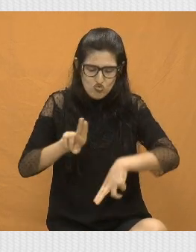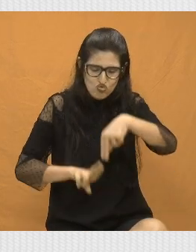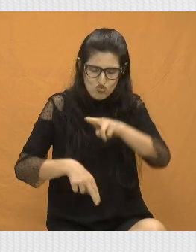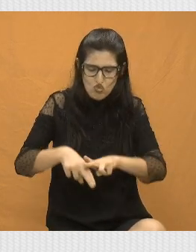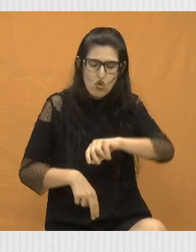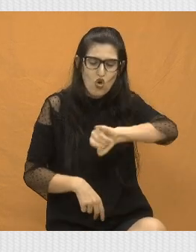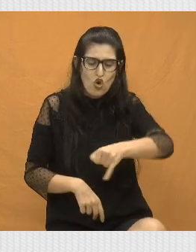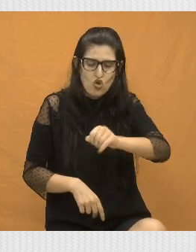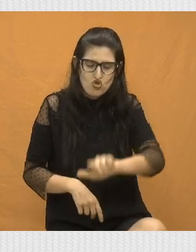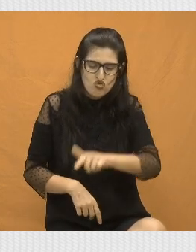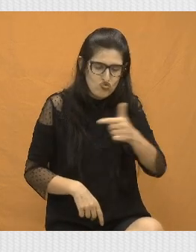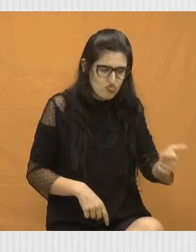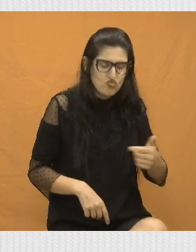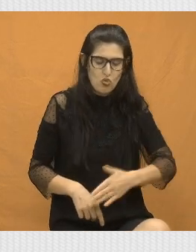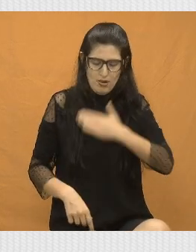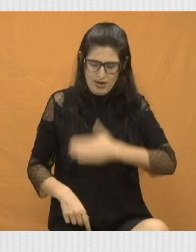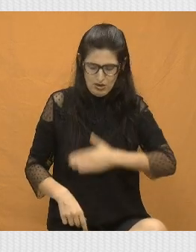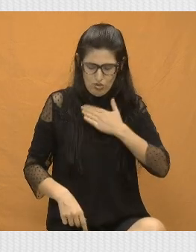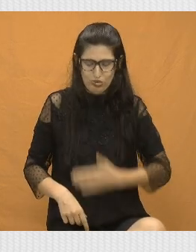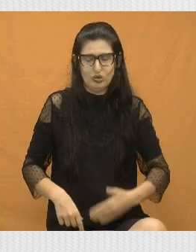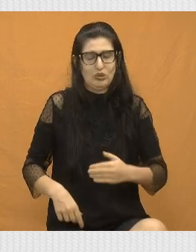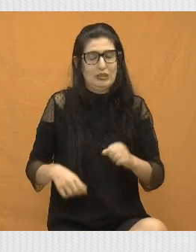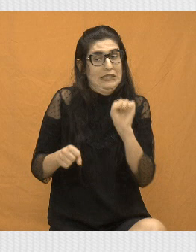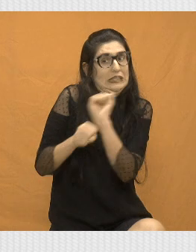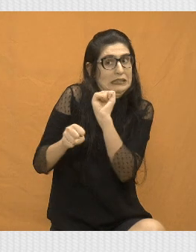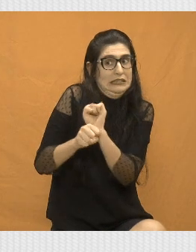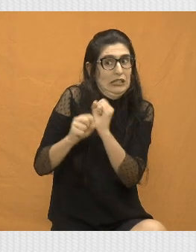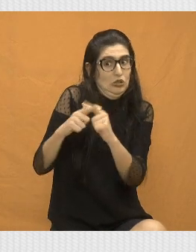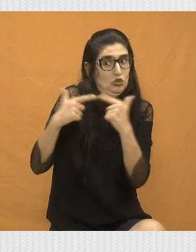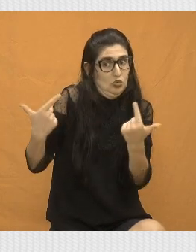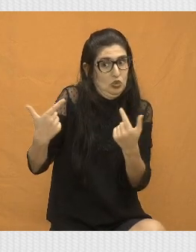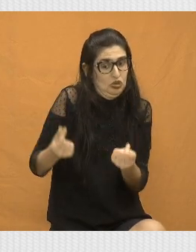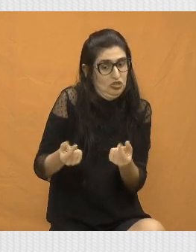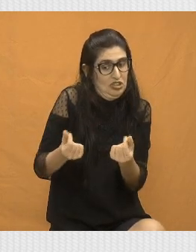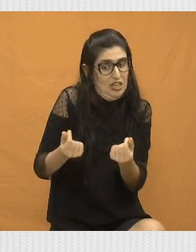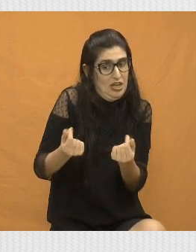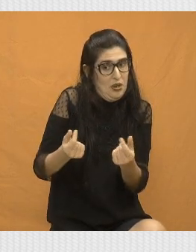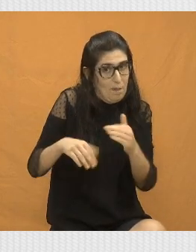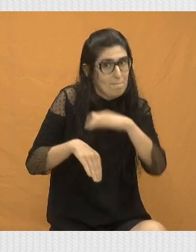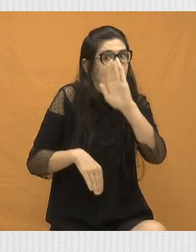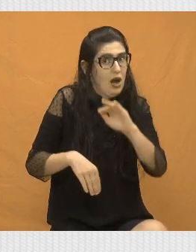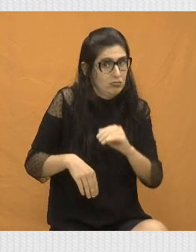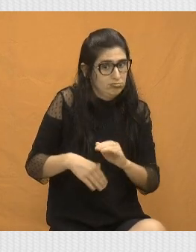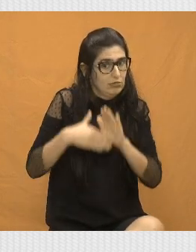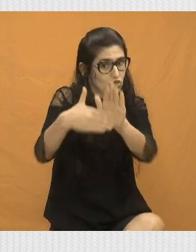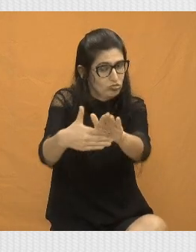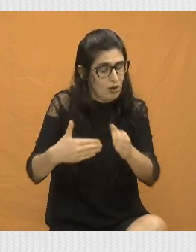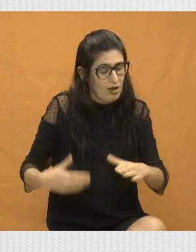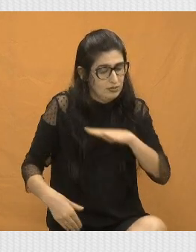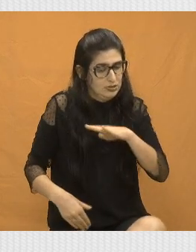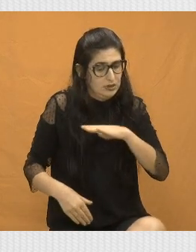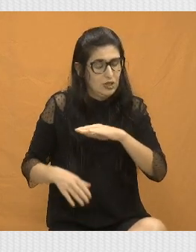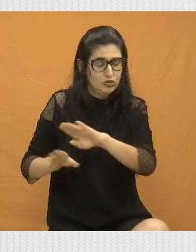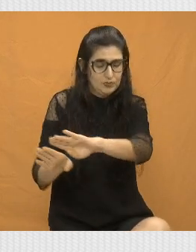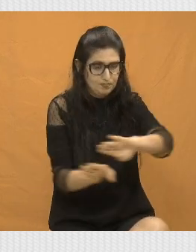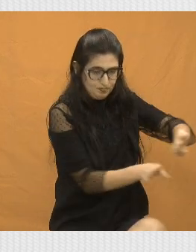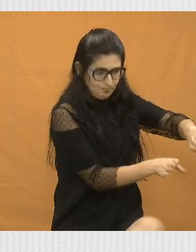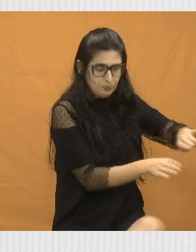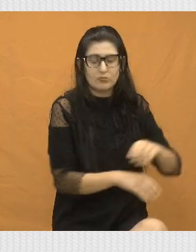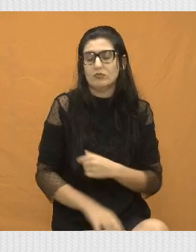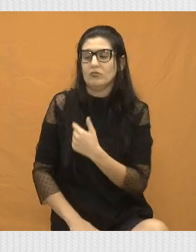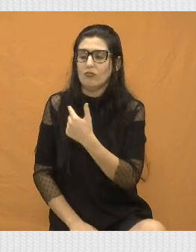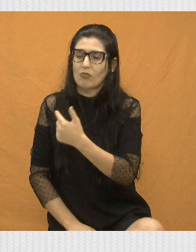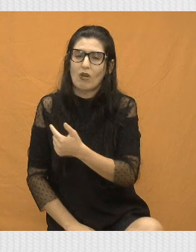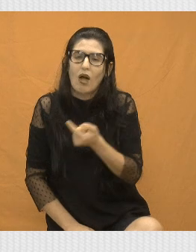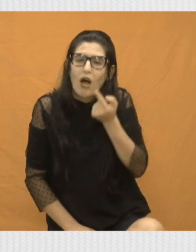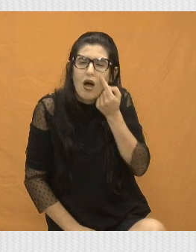E outras receitas de capital, não era previsto nada, e tem um valor aqui de 20 mil. Deixa eu olhar com